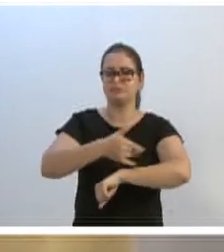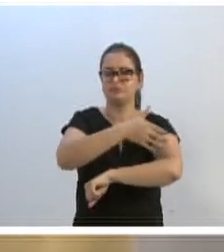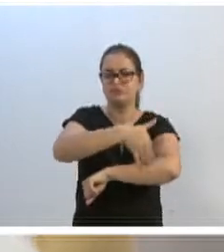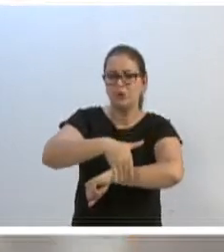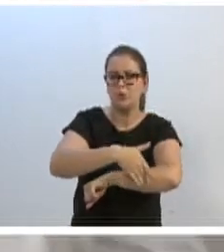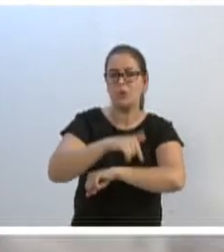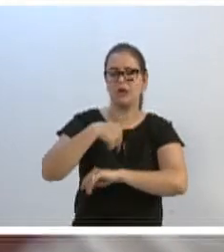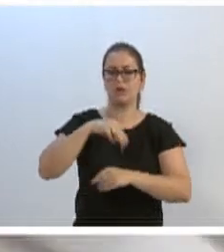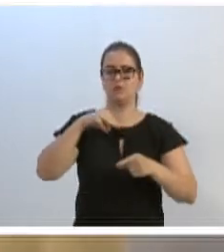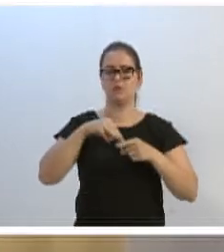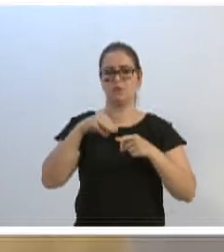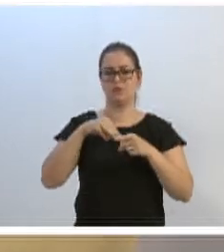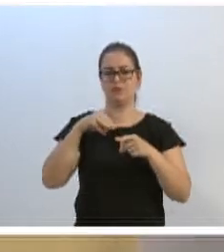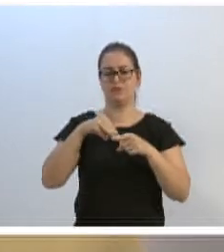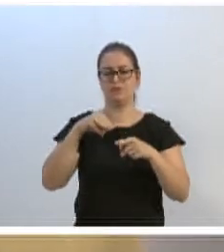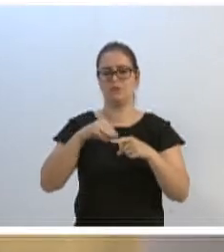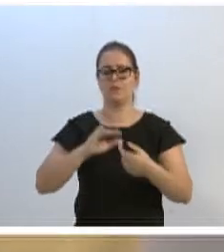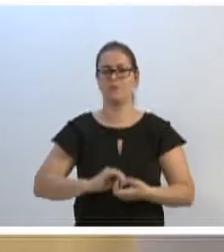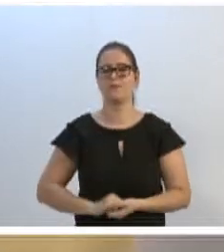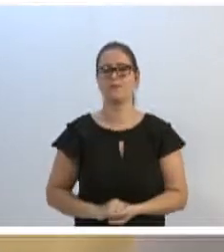município.